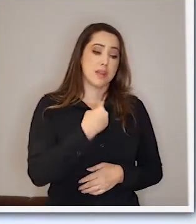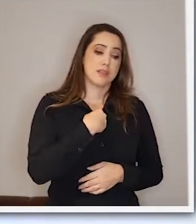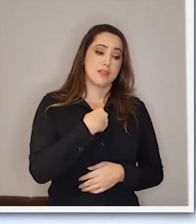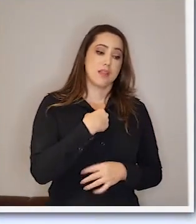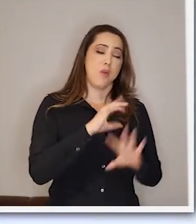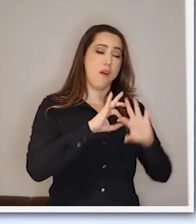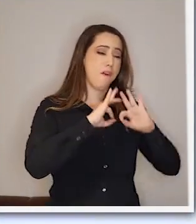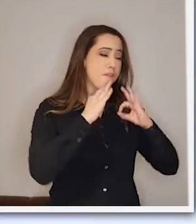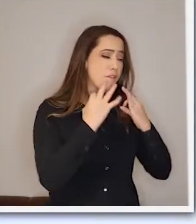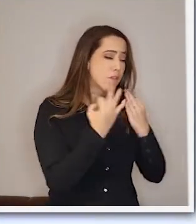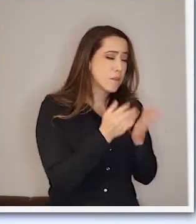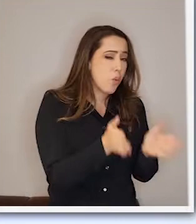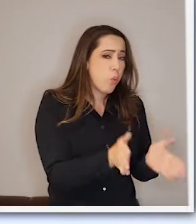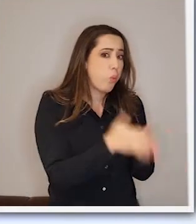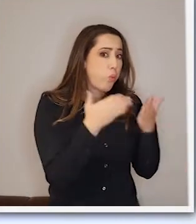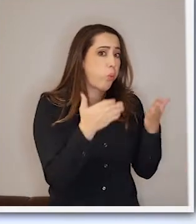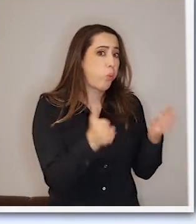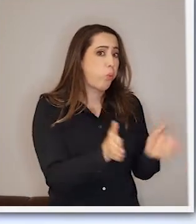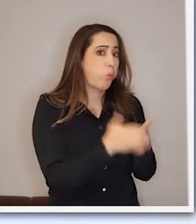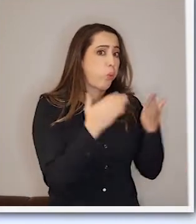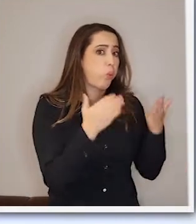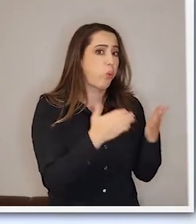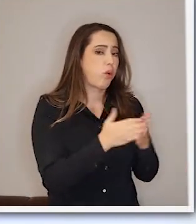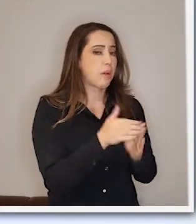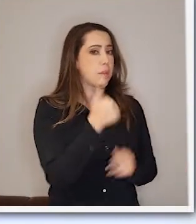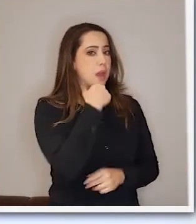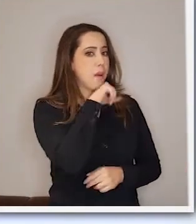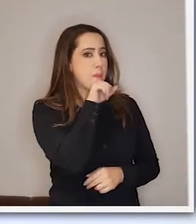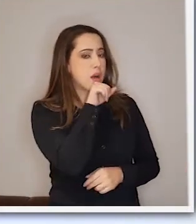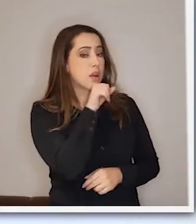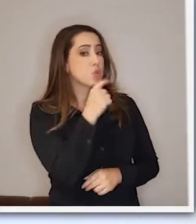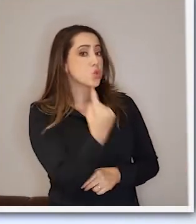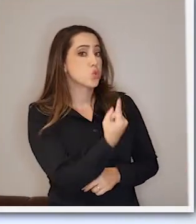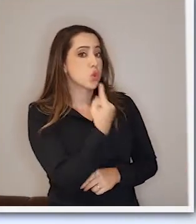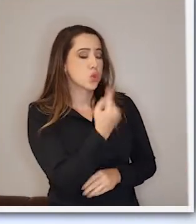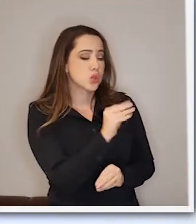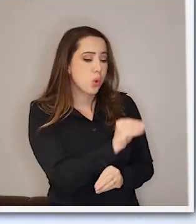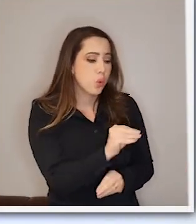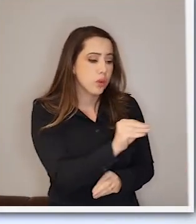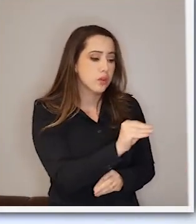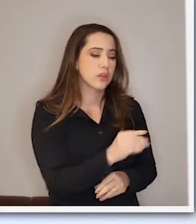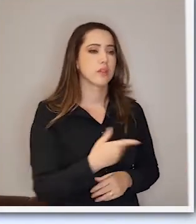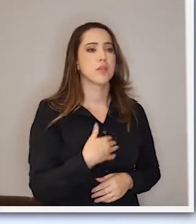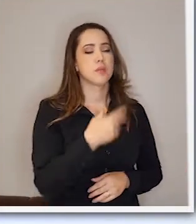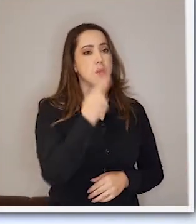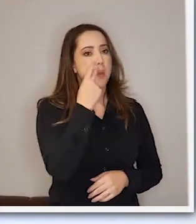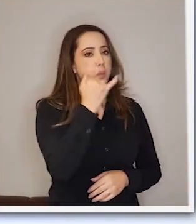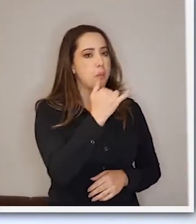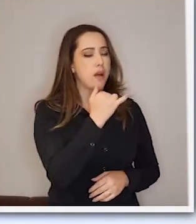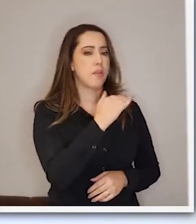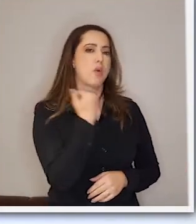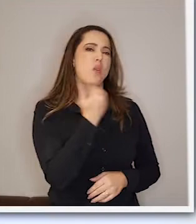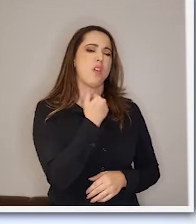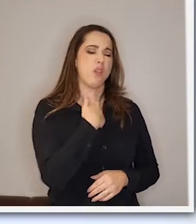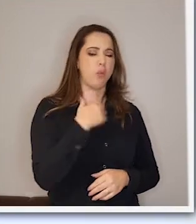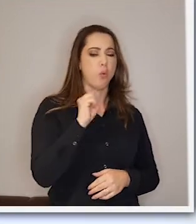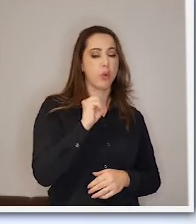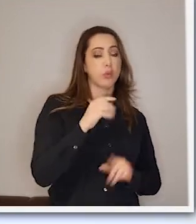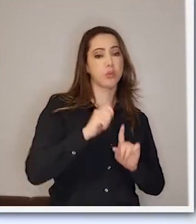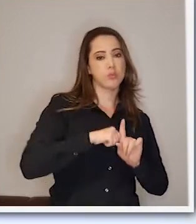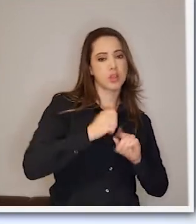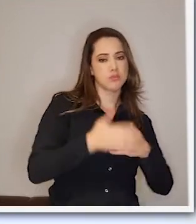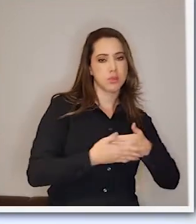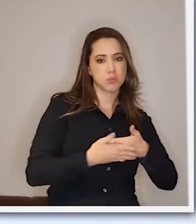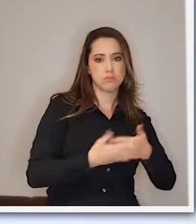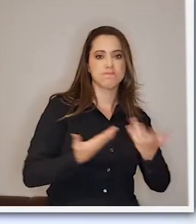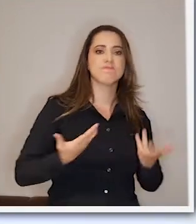eu era de uma família muito pobre, minha mãe criou a gente sozinha, eu não tive pai, meu pai faleceu, eu tinha 8 meses, então minha mãe era uma dona de